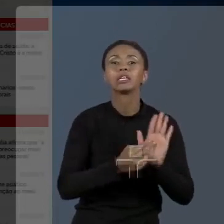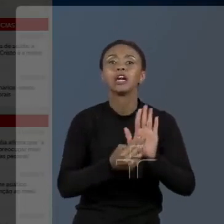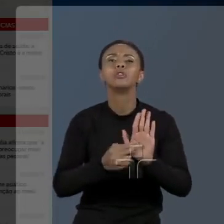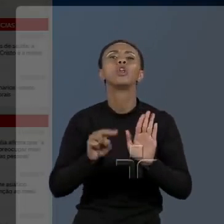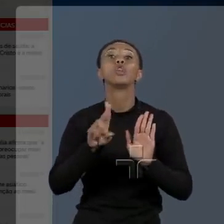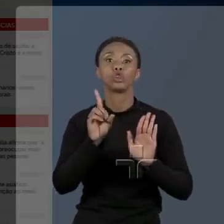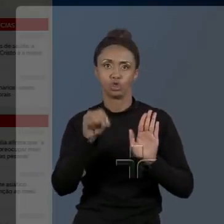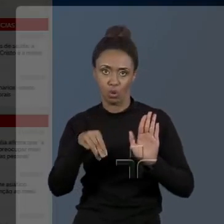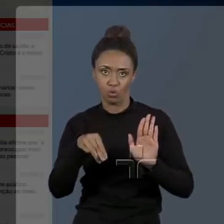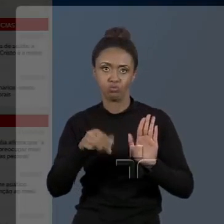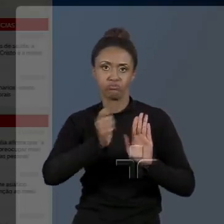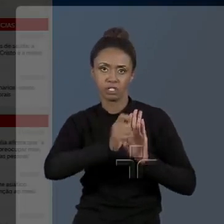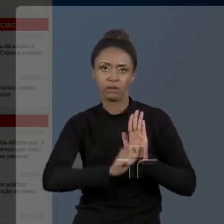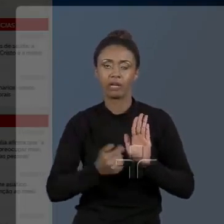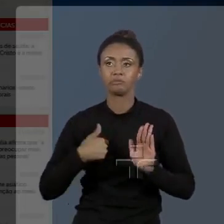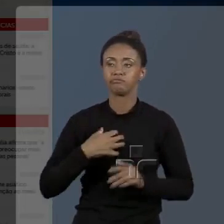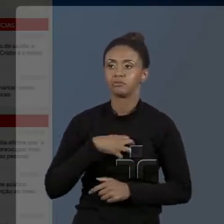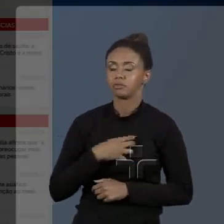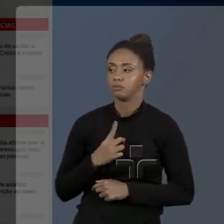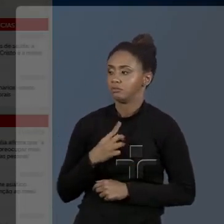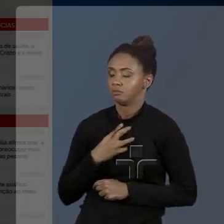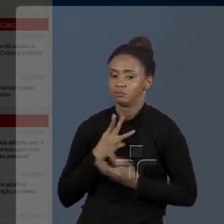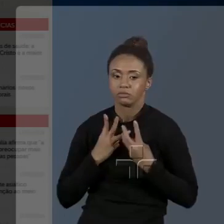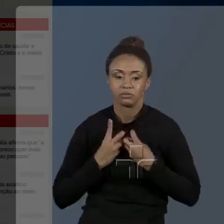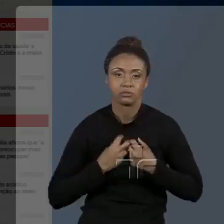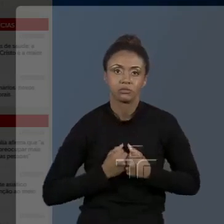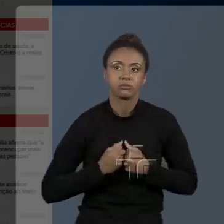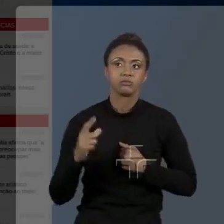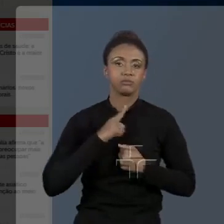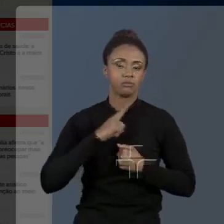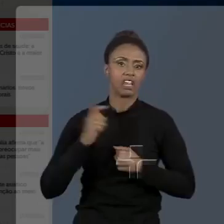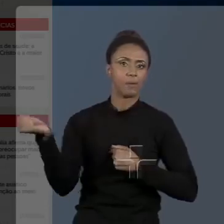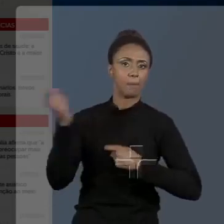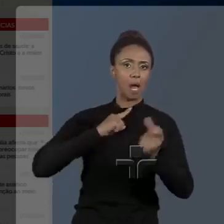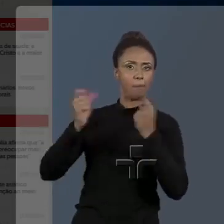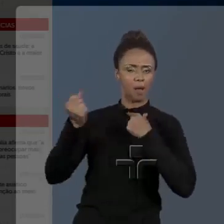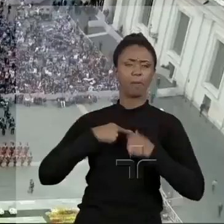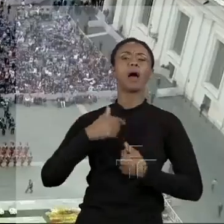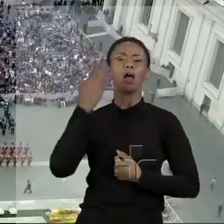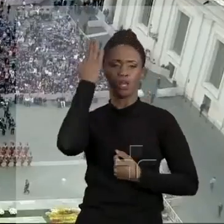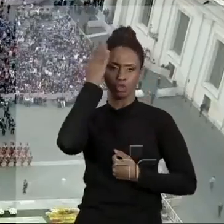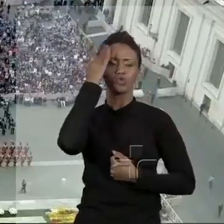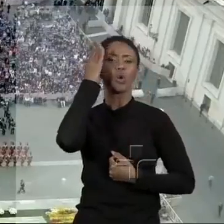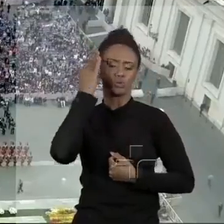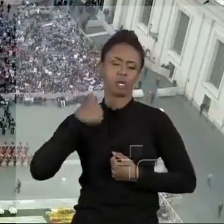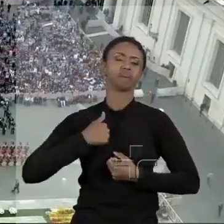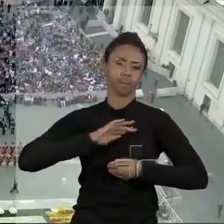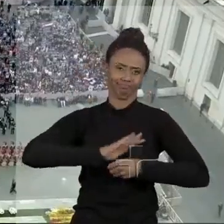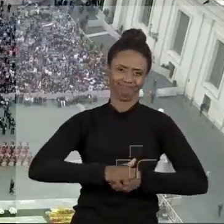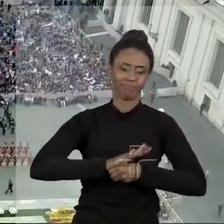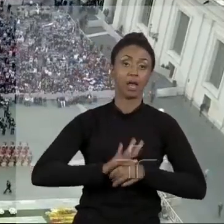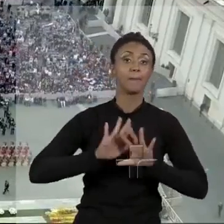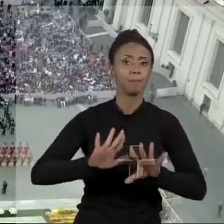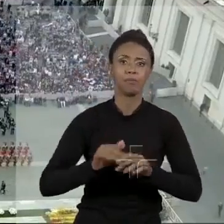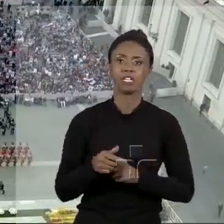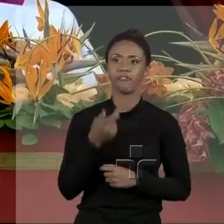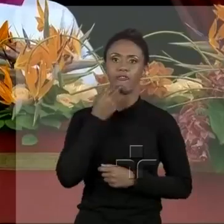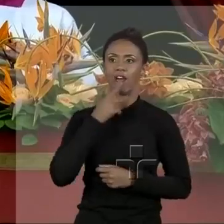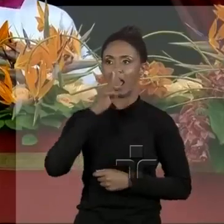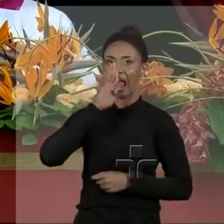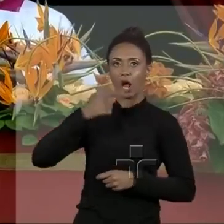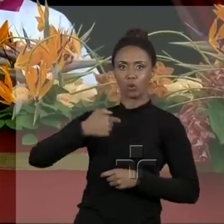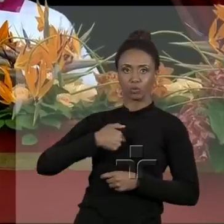disse que se sente pequeno, sofreu ataques e reconhece as limitações, mas não se referiu às